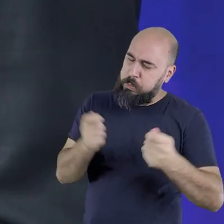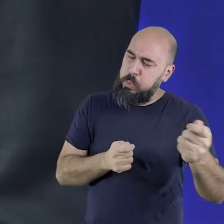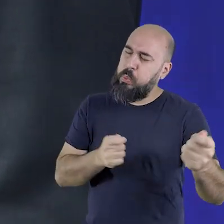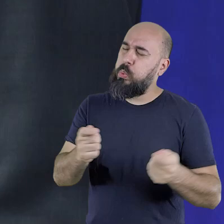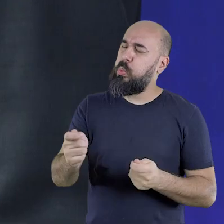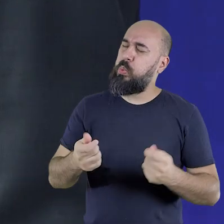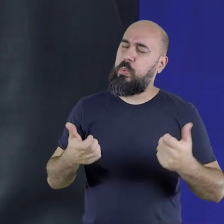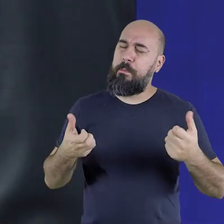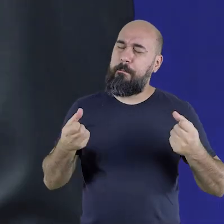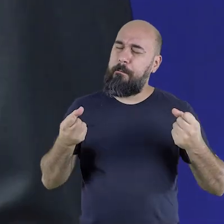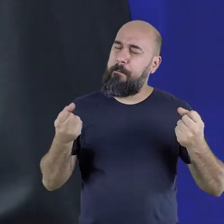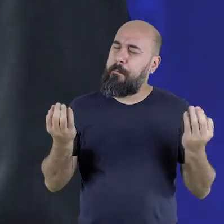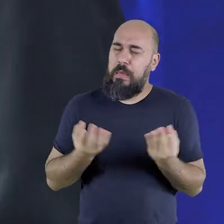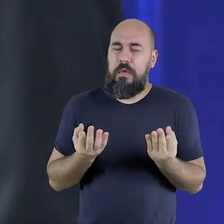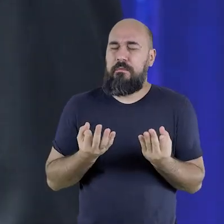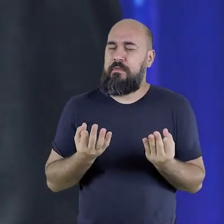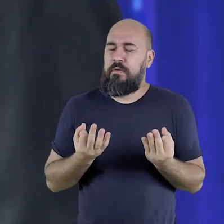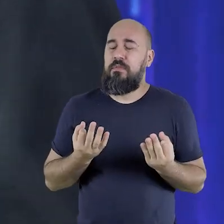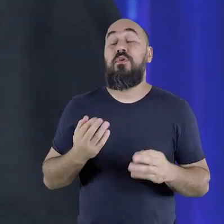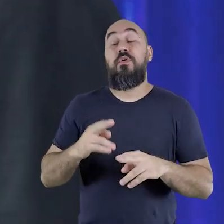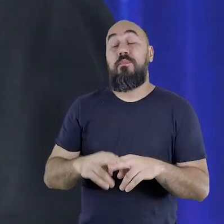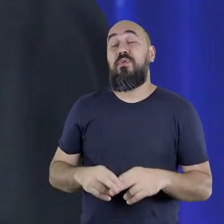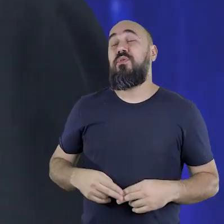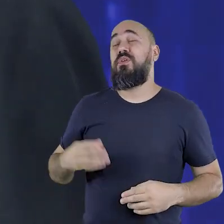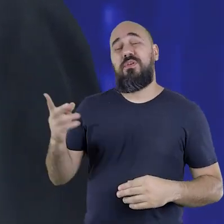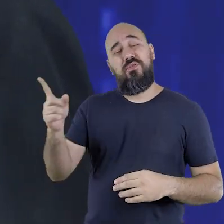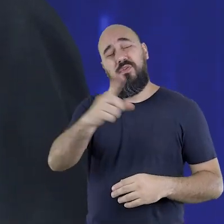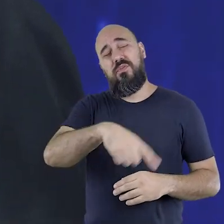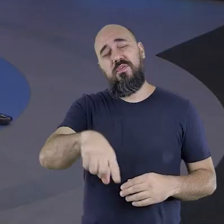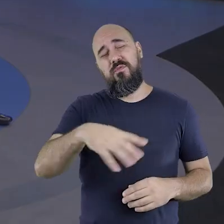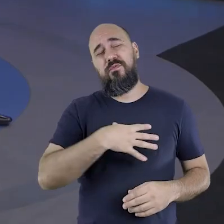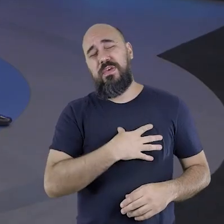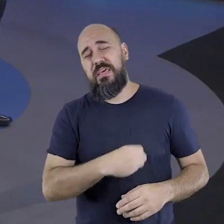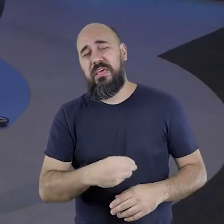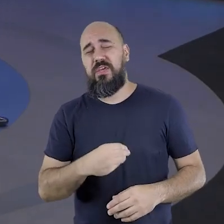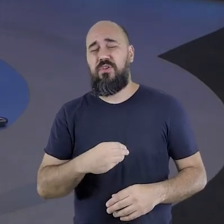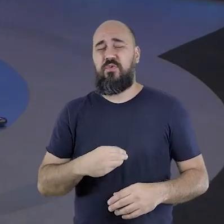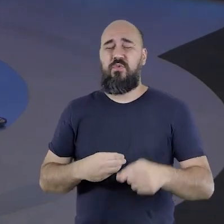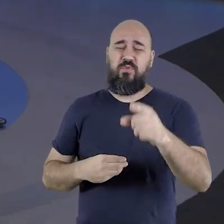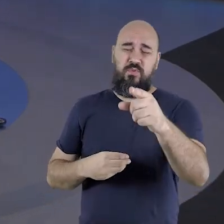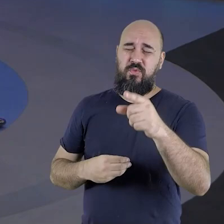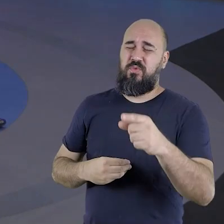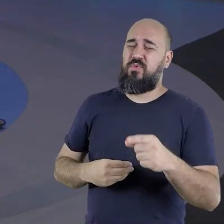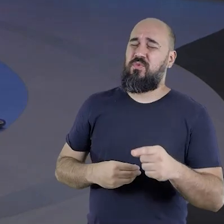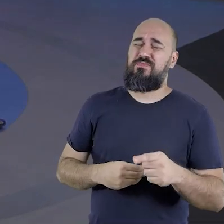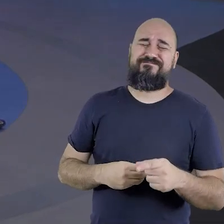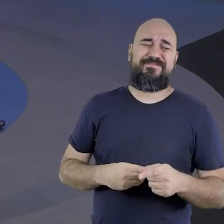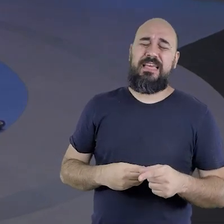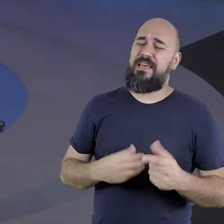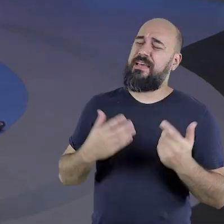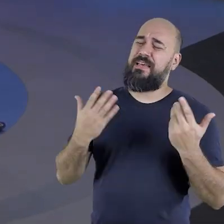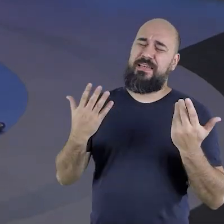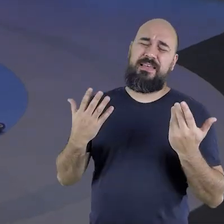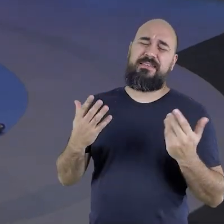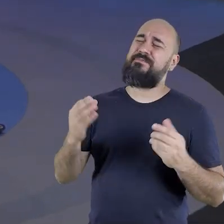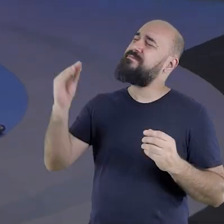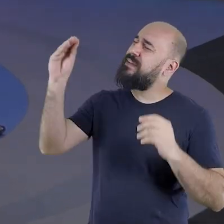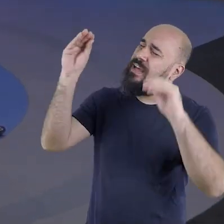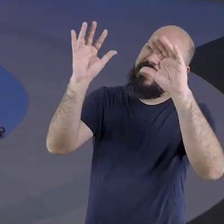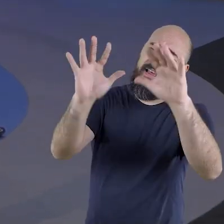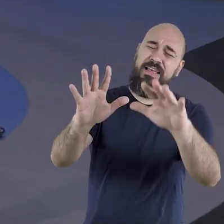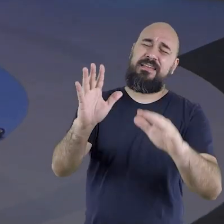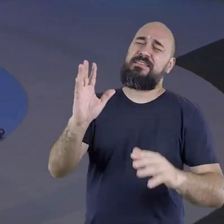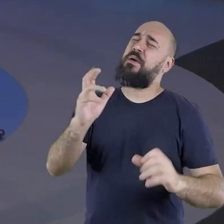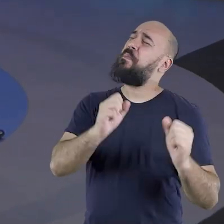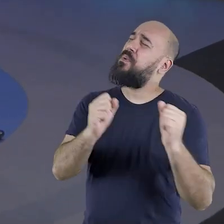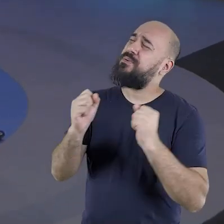história. E é por isso que eu entrego este teu filho, esta tua filha que ora comigo neste momento. Alcança cada um deles com a tua